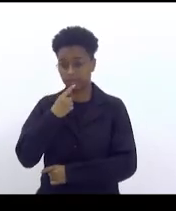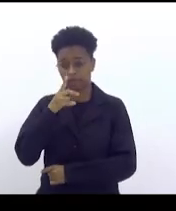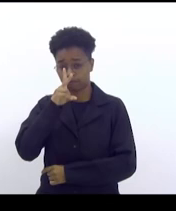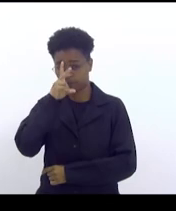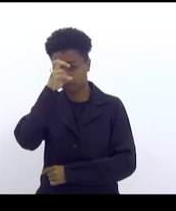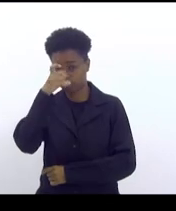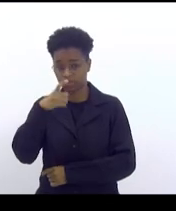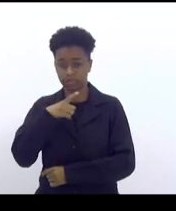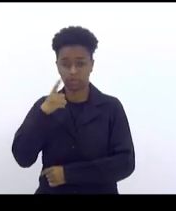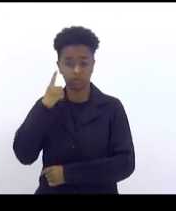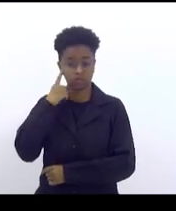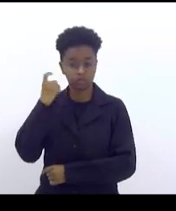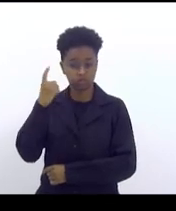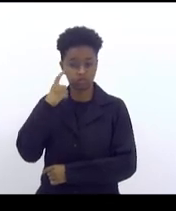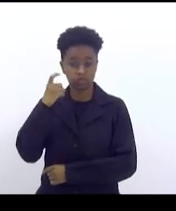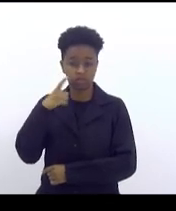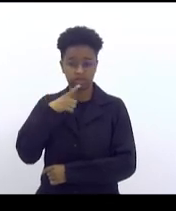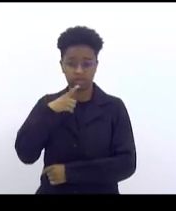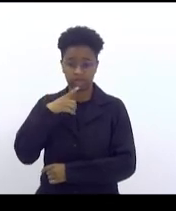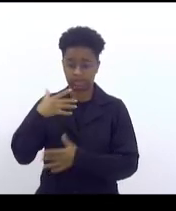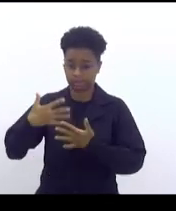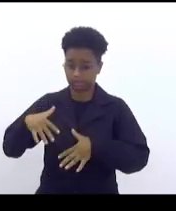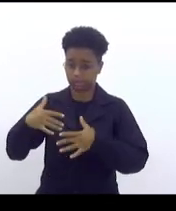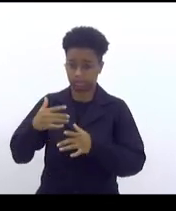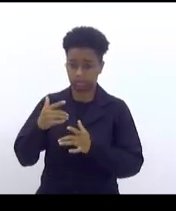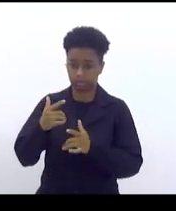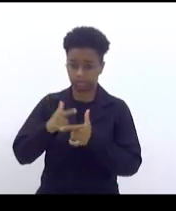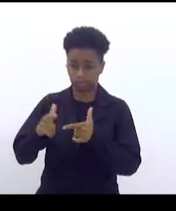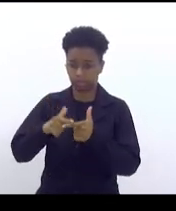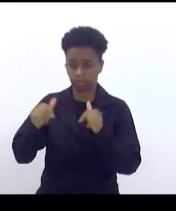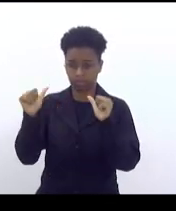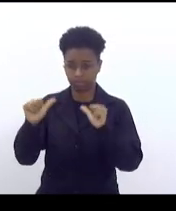se tornam mais dramática ainda